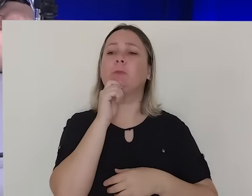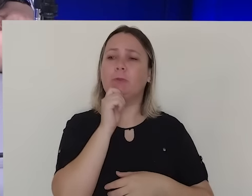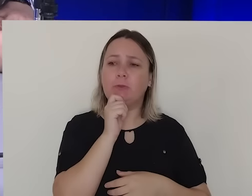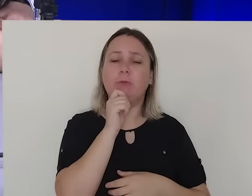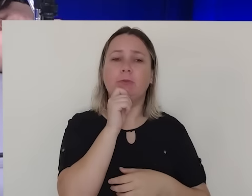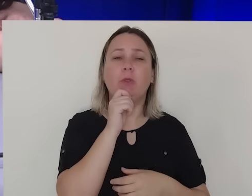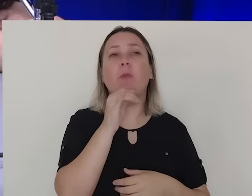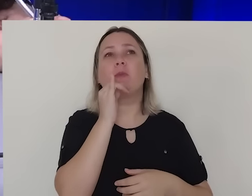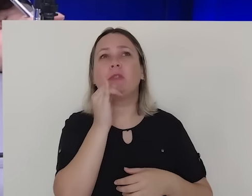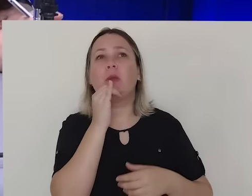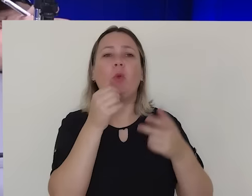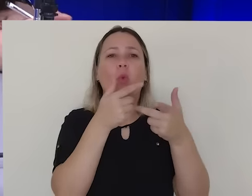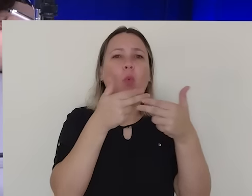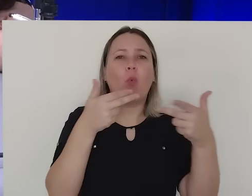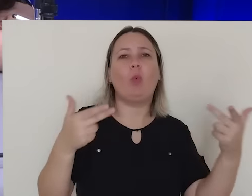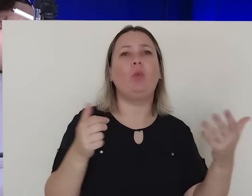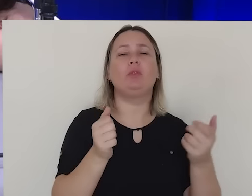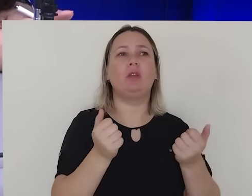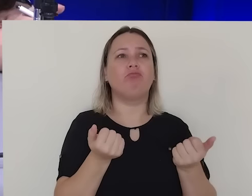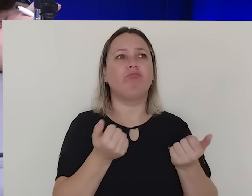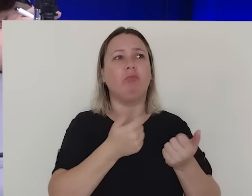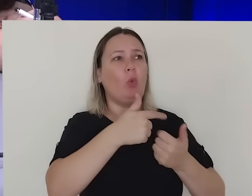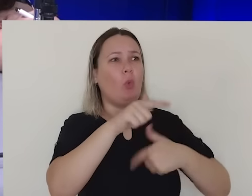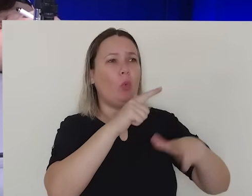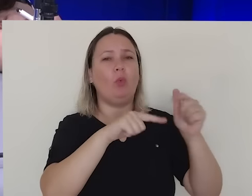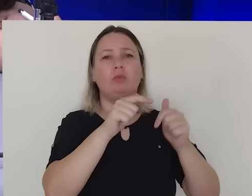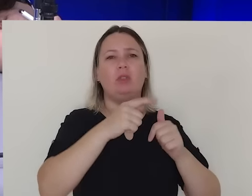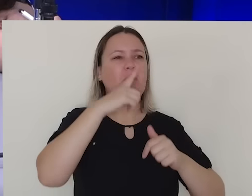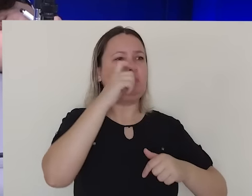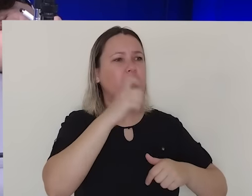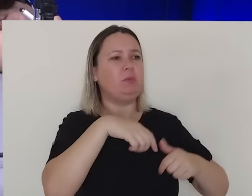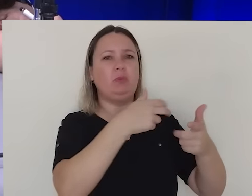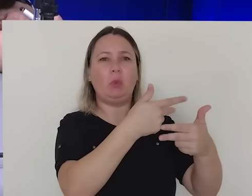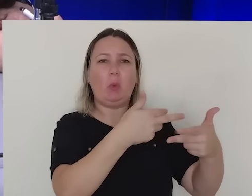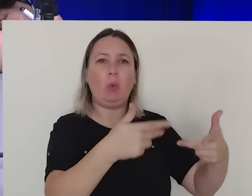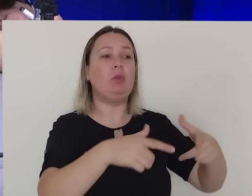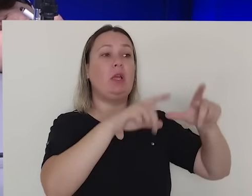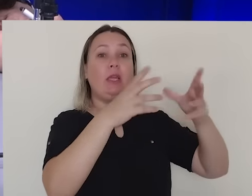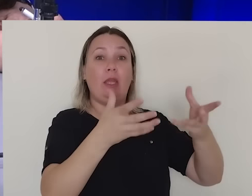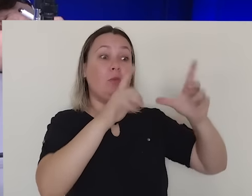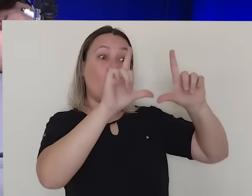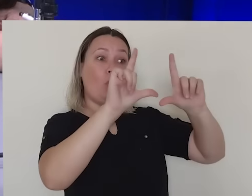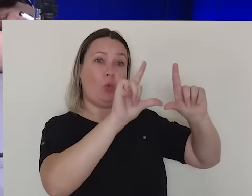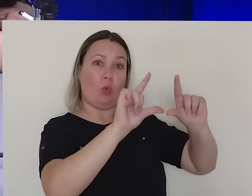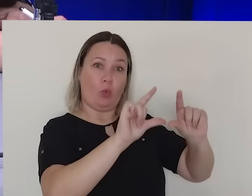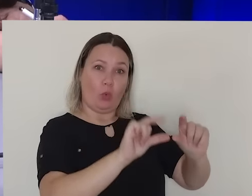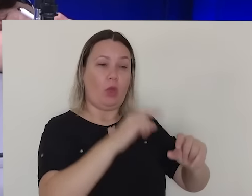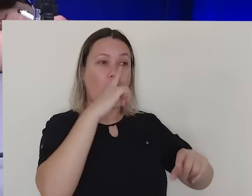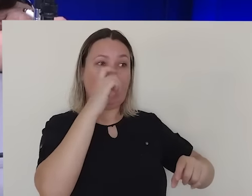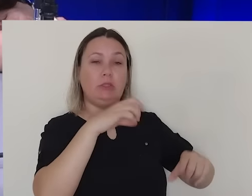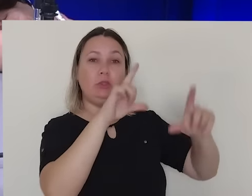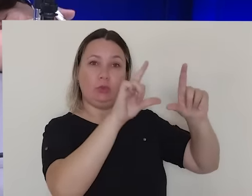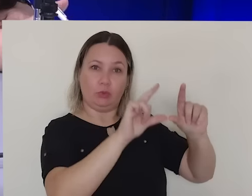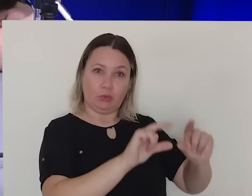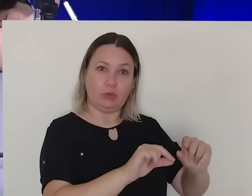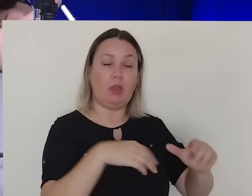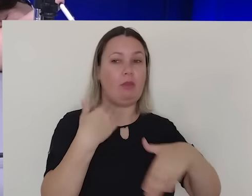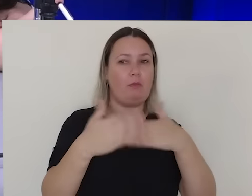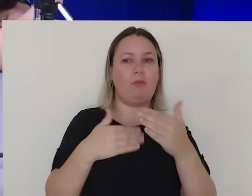a a todas as emissões né escopo 1 2 3 temos metas de redução né uma estratégia aqui nós vamos poder falar ao longo da conversa aqui para